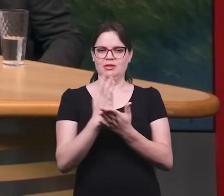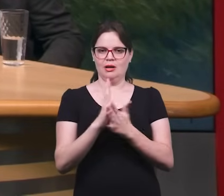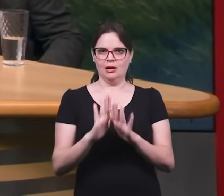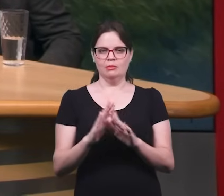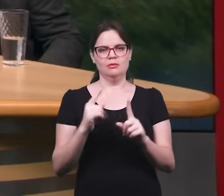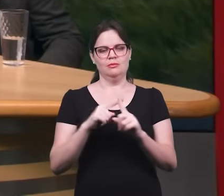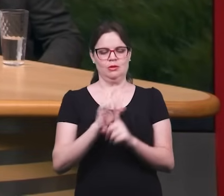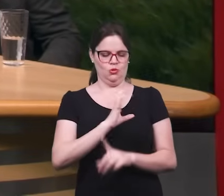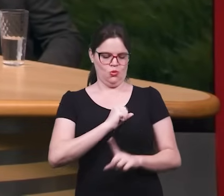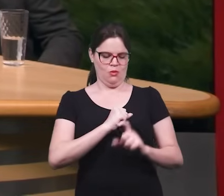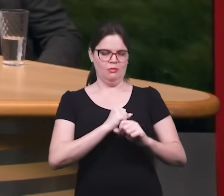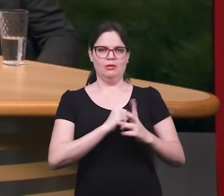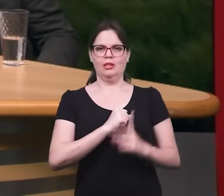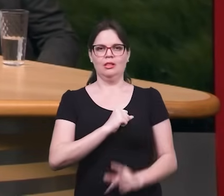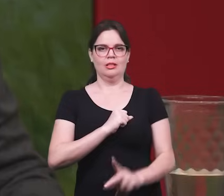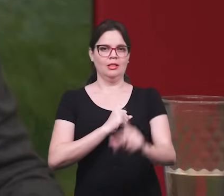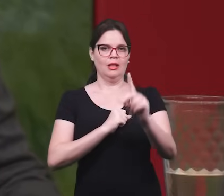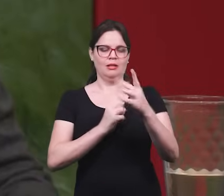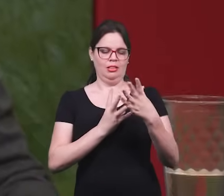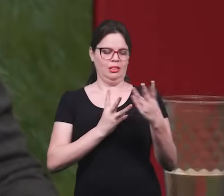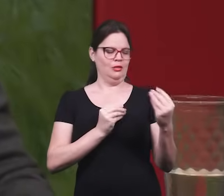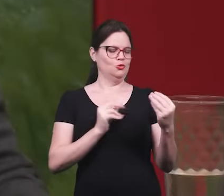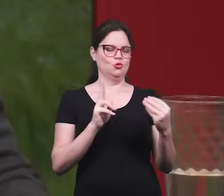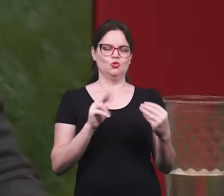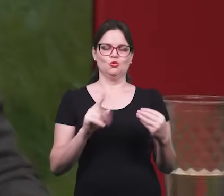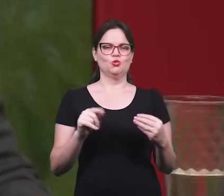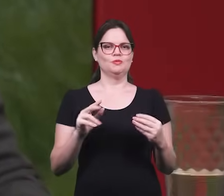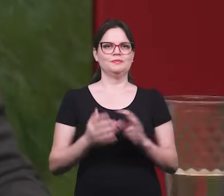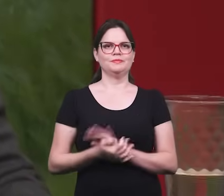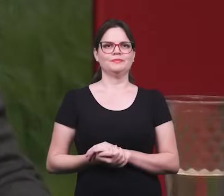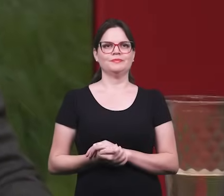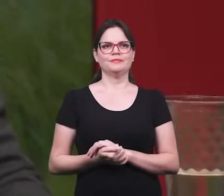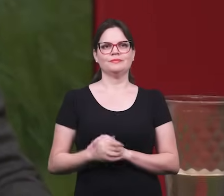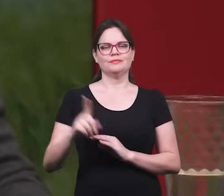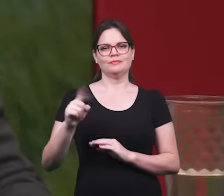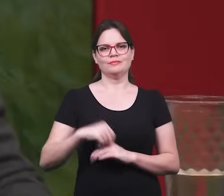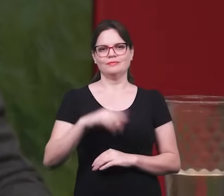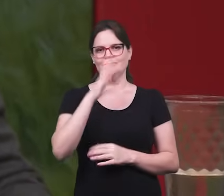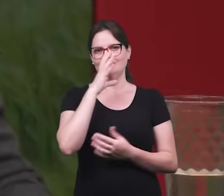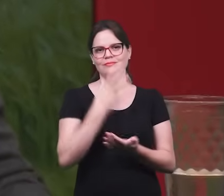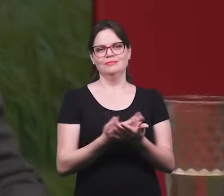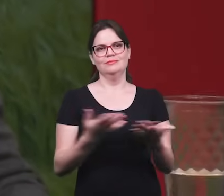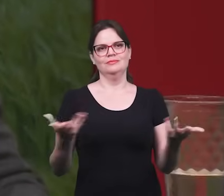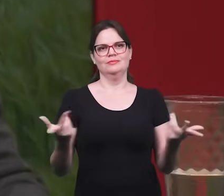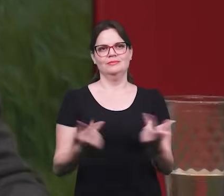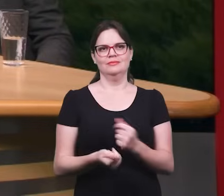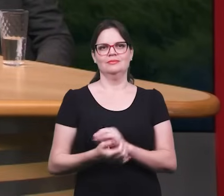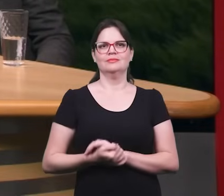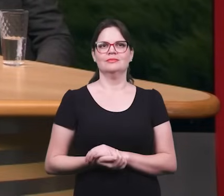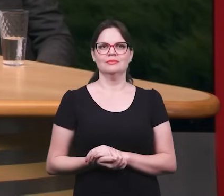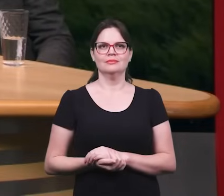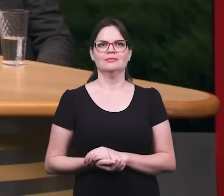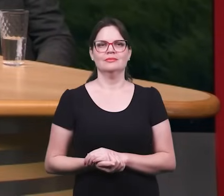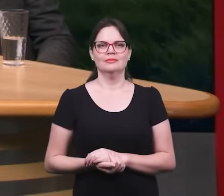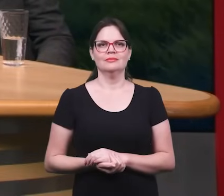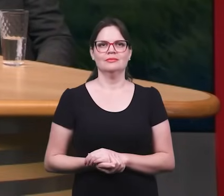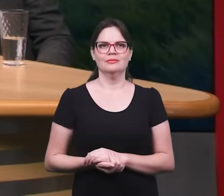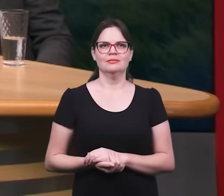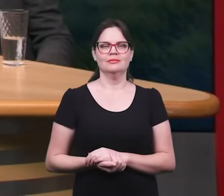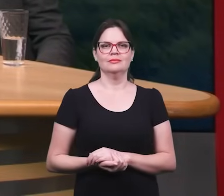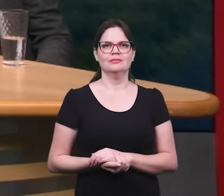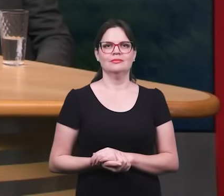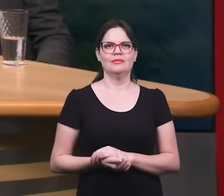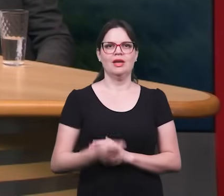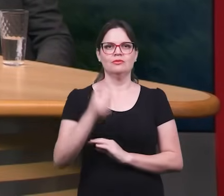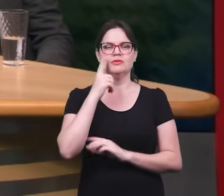fica amor fica não vai perecer Jamais eu uma coisa extraordinária o amor tá fora das medidas humanas né tá fora aí